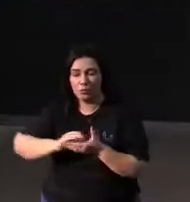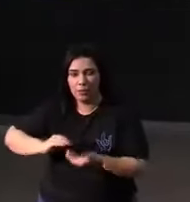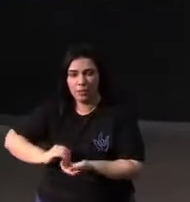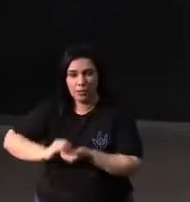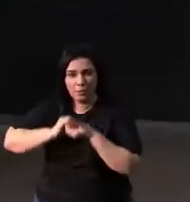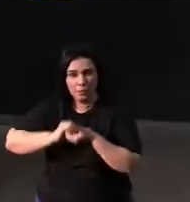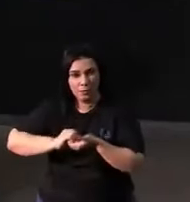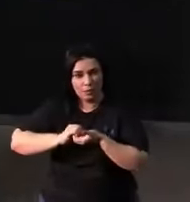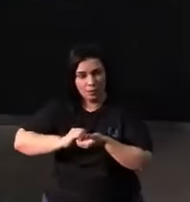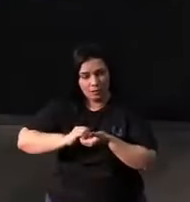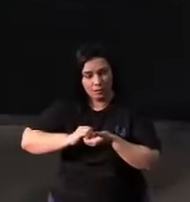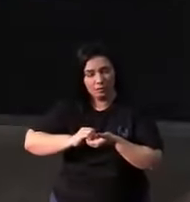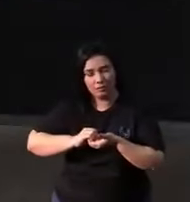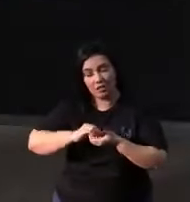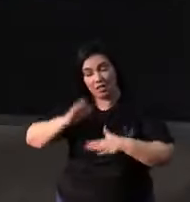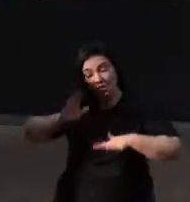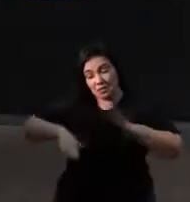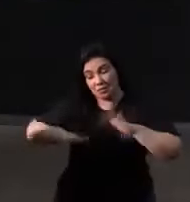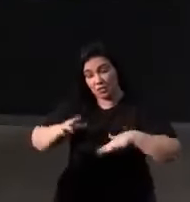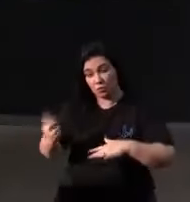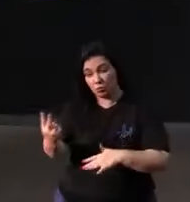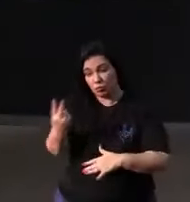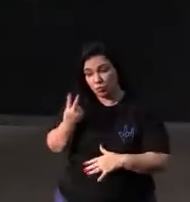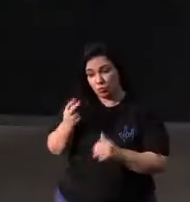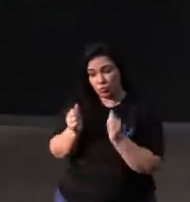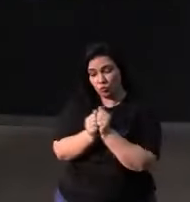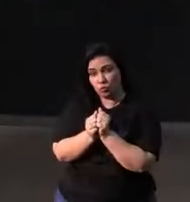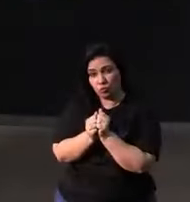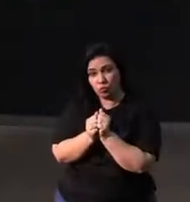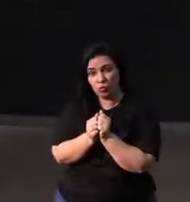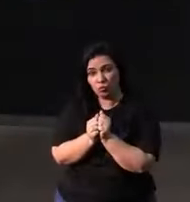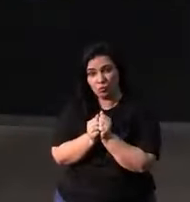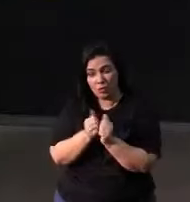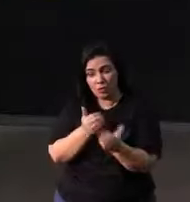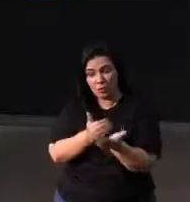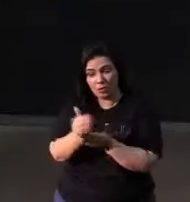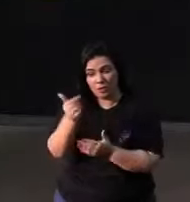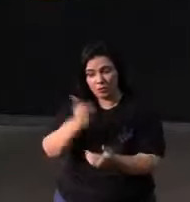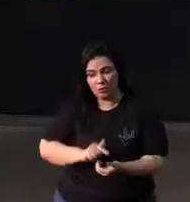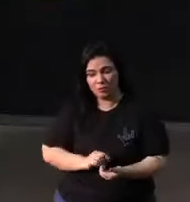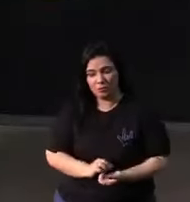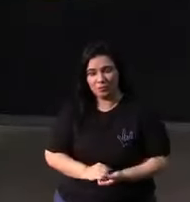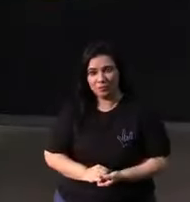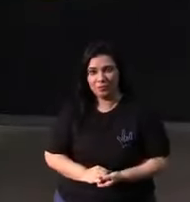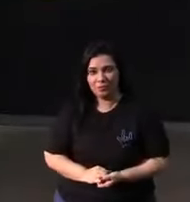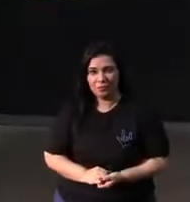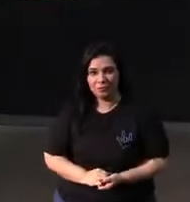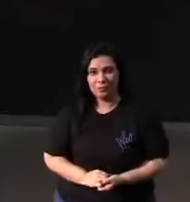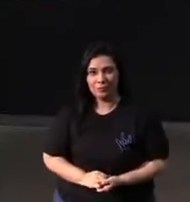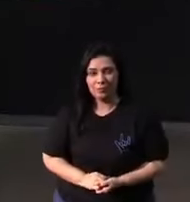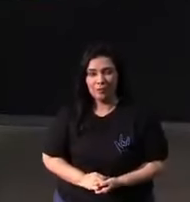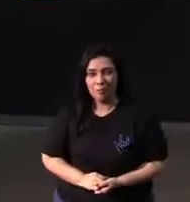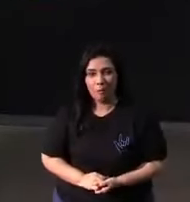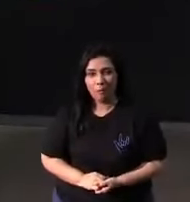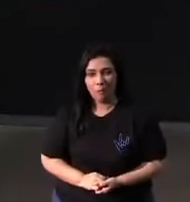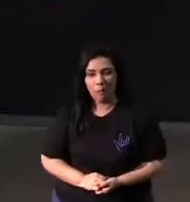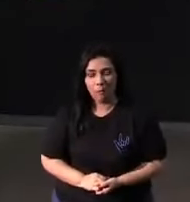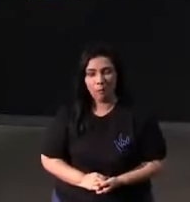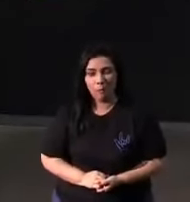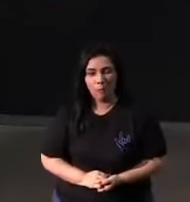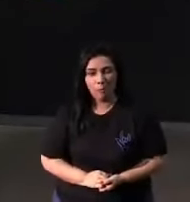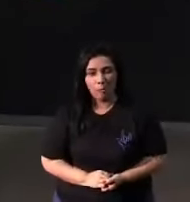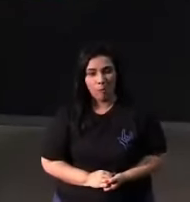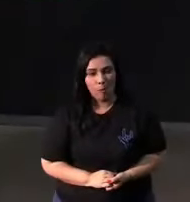mão dele, pega na mão dela, e talvez vocês queiram vir juntos para recomeçar. Pode vir, pode vir, pode vir, pode vir bem à frente.